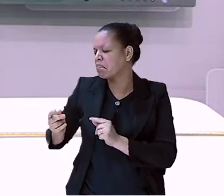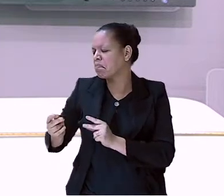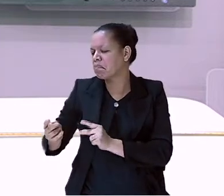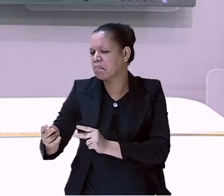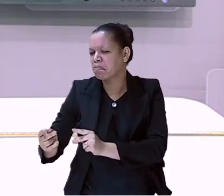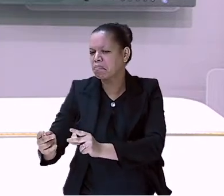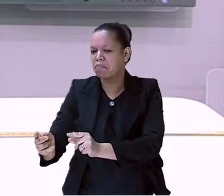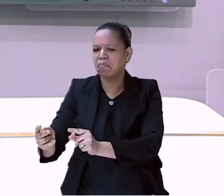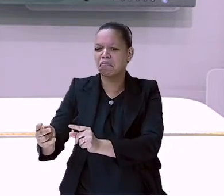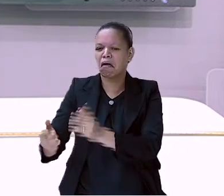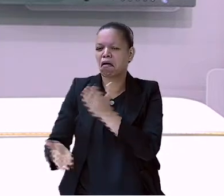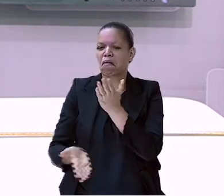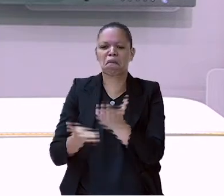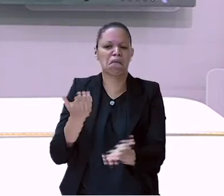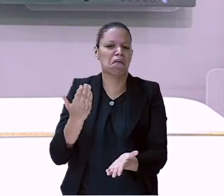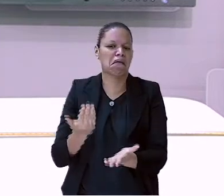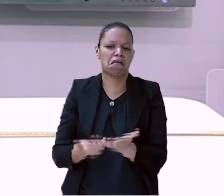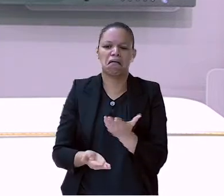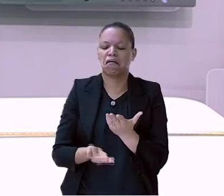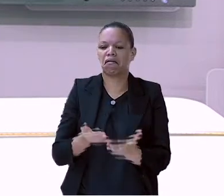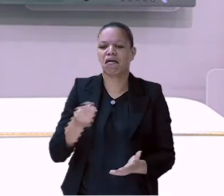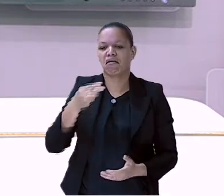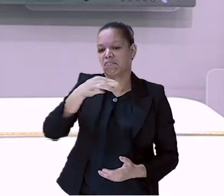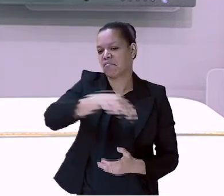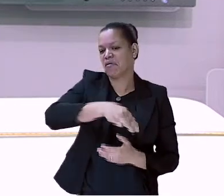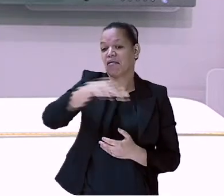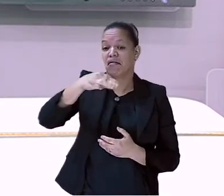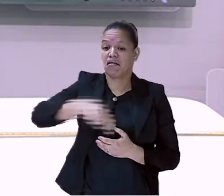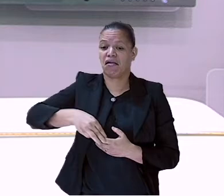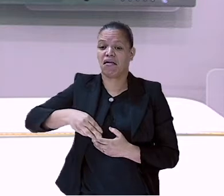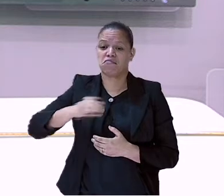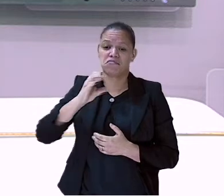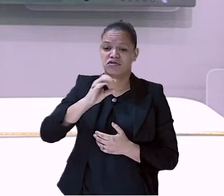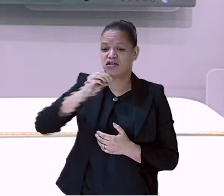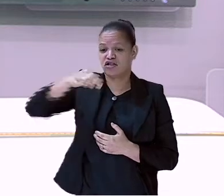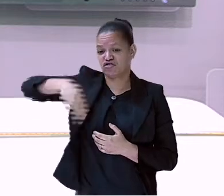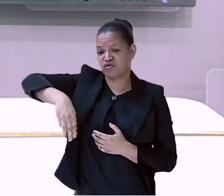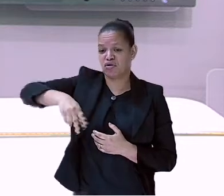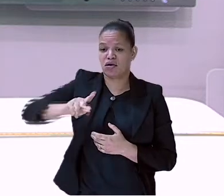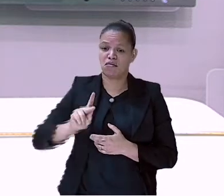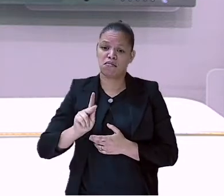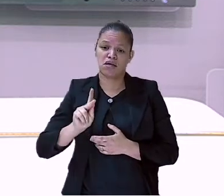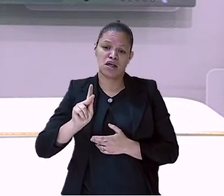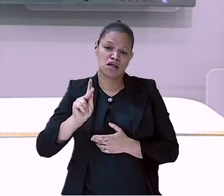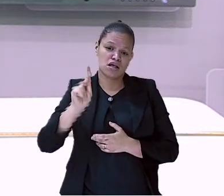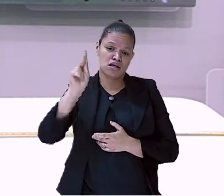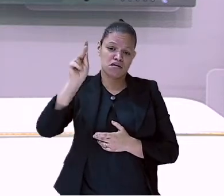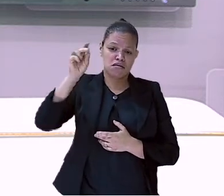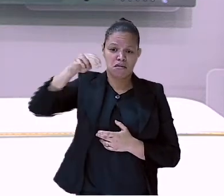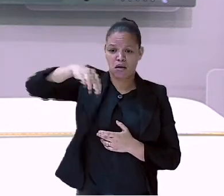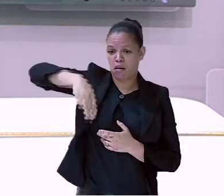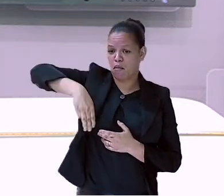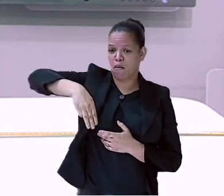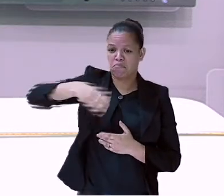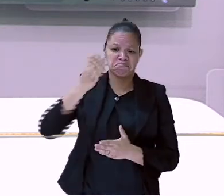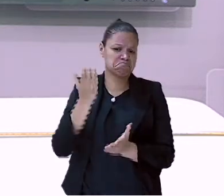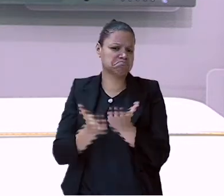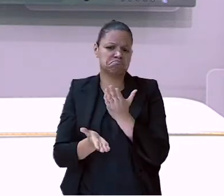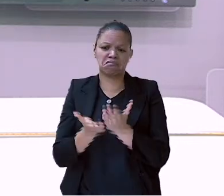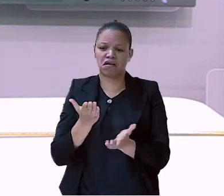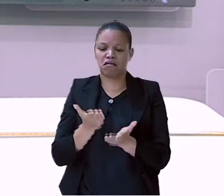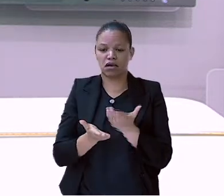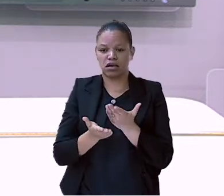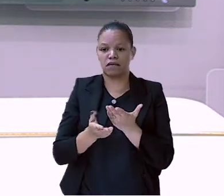1 milímetro, 1 centímetro, 1 metro, 1 quilômetro, infinito. Então, você precisa,